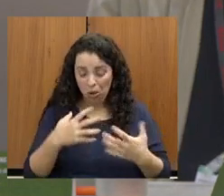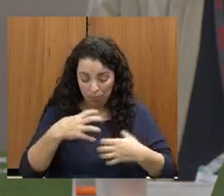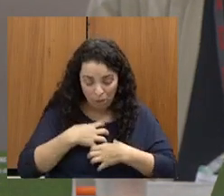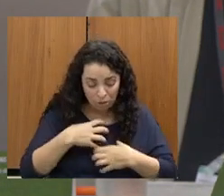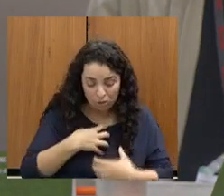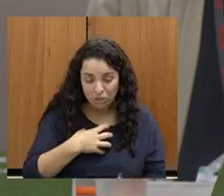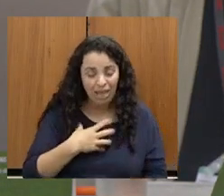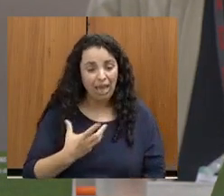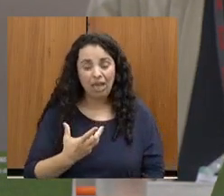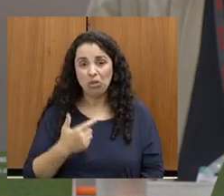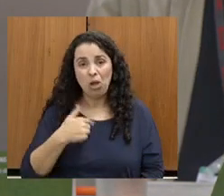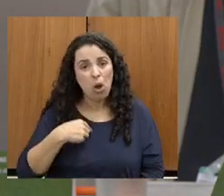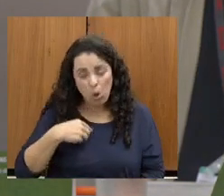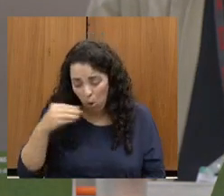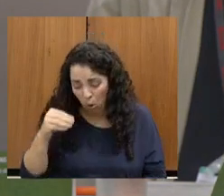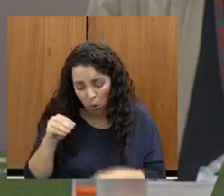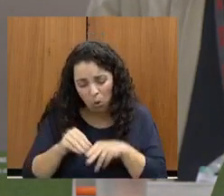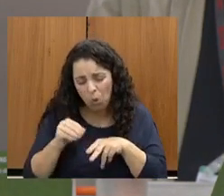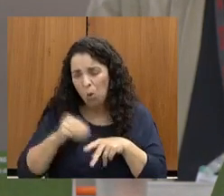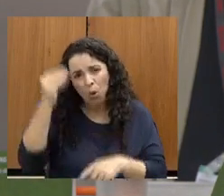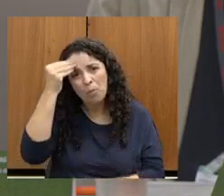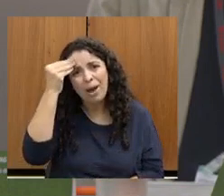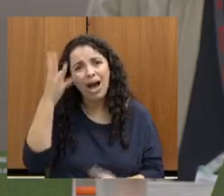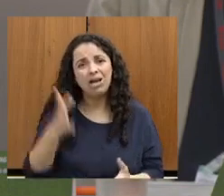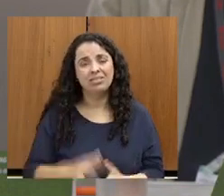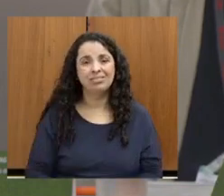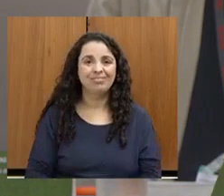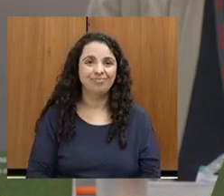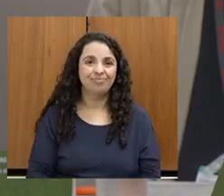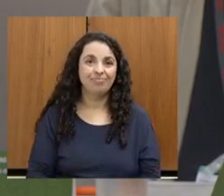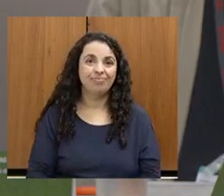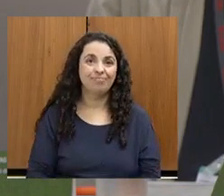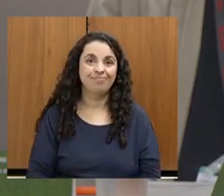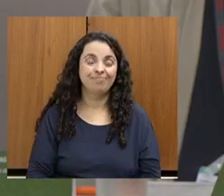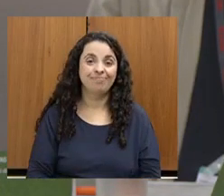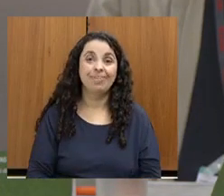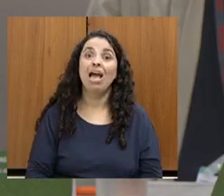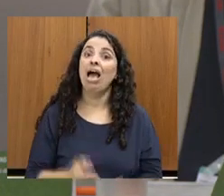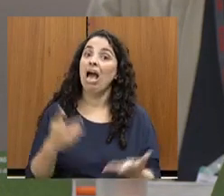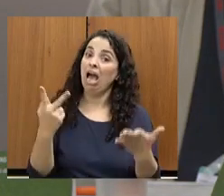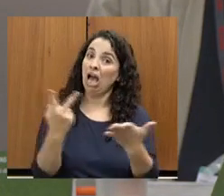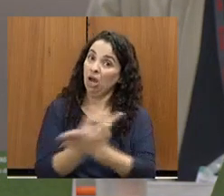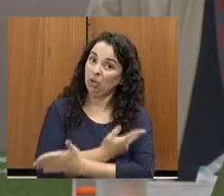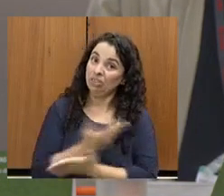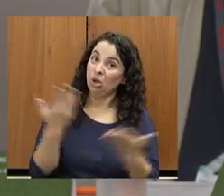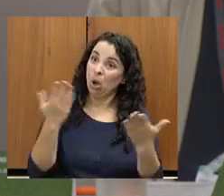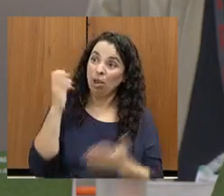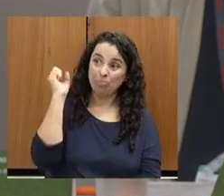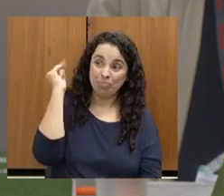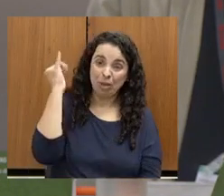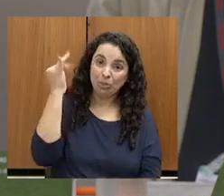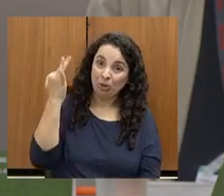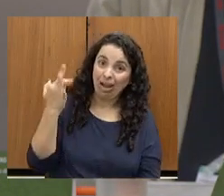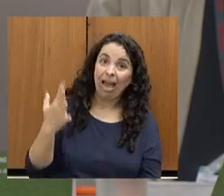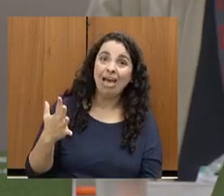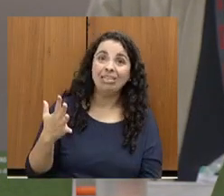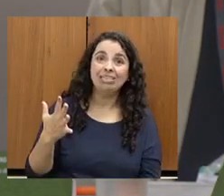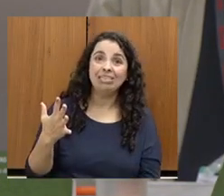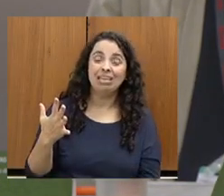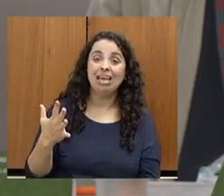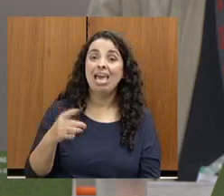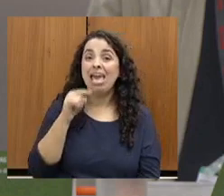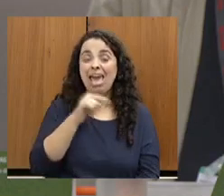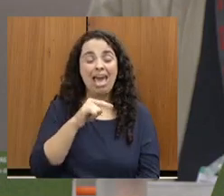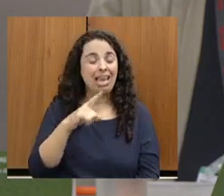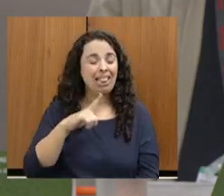E ele, essa madrugada, ele teve uma crise muito feia. Meu olho está inchado porque eu